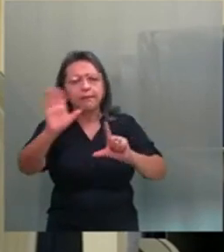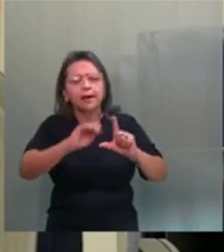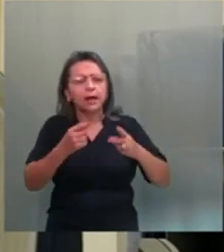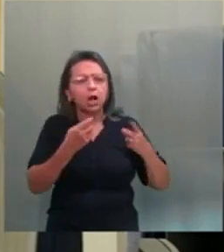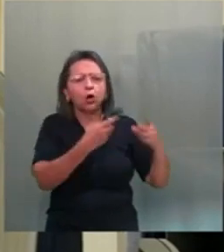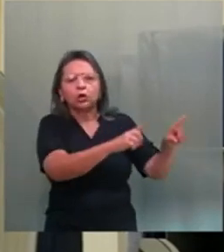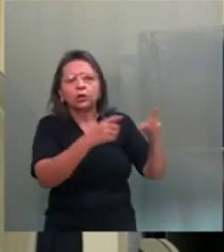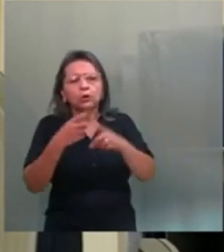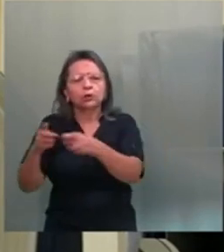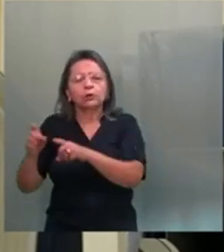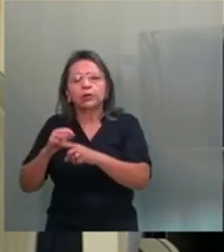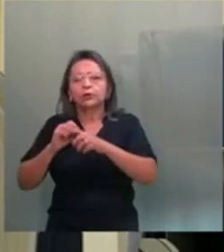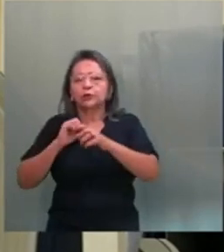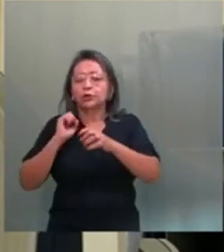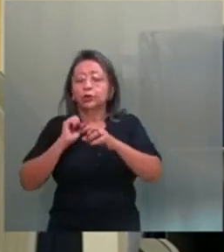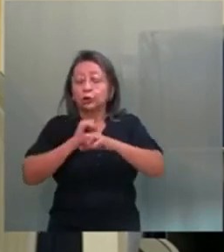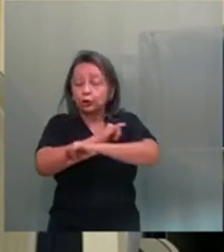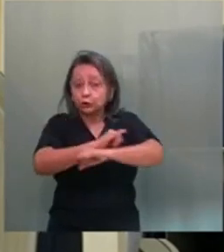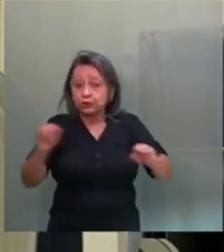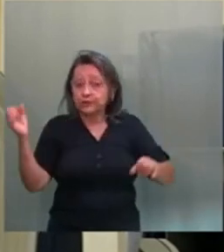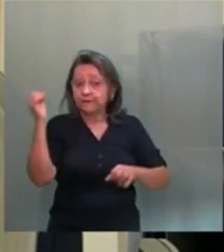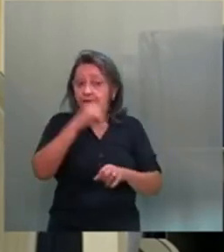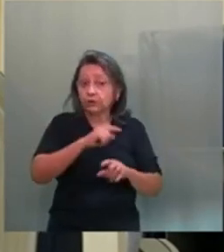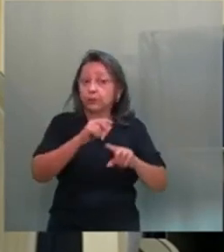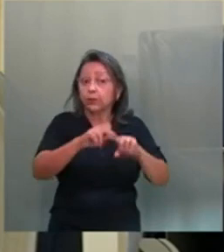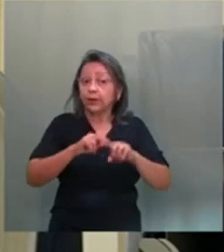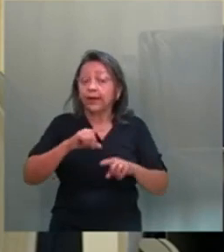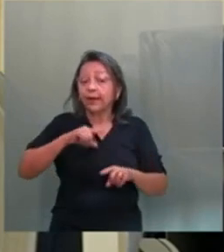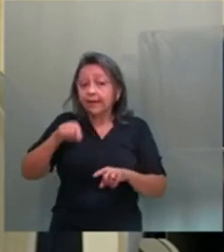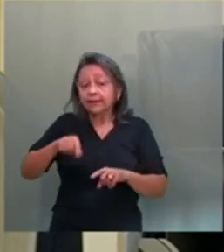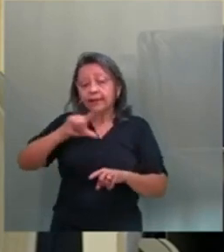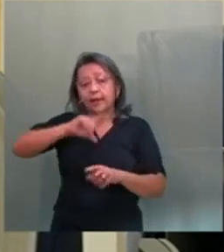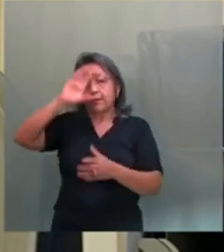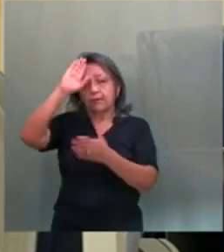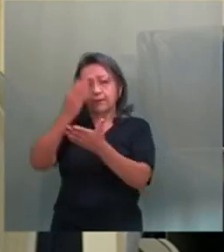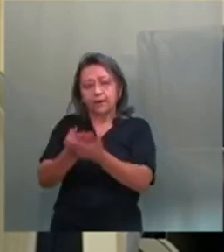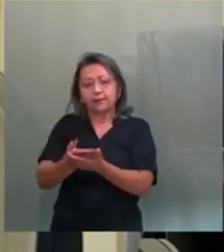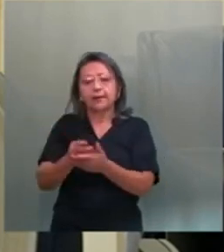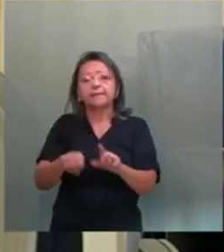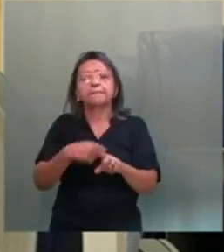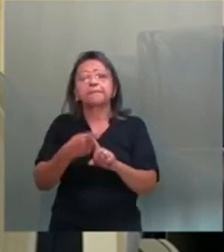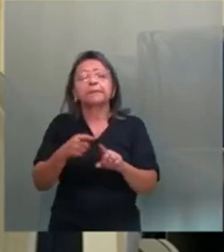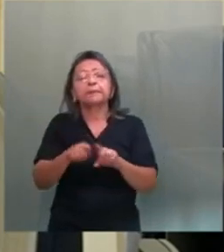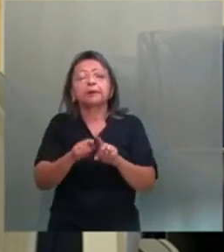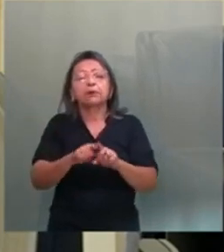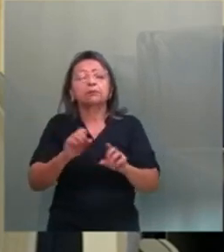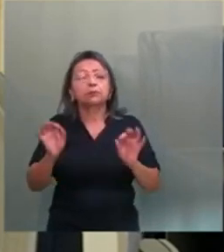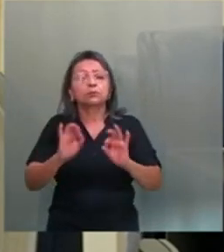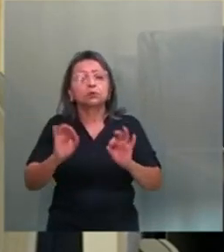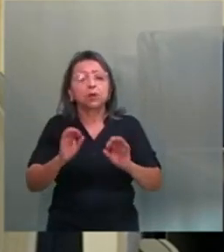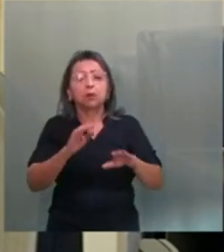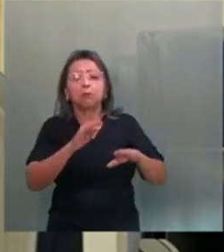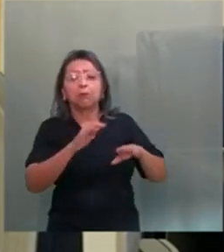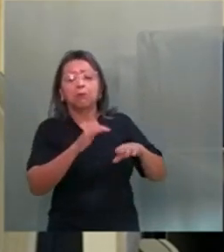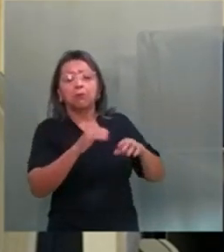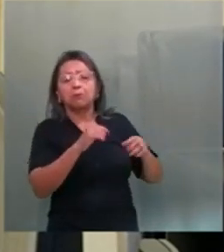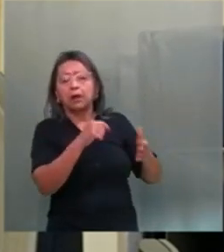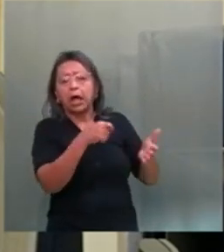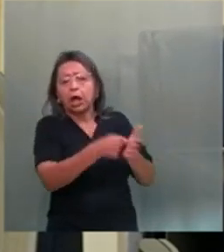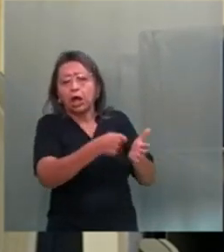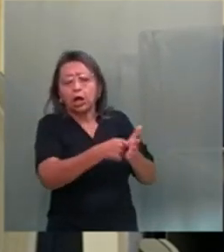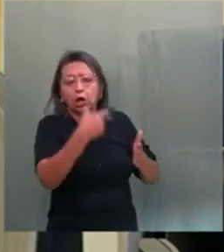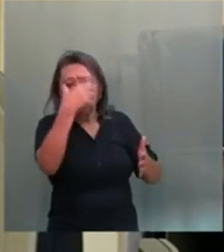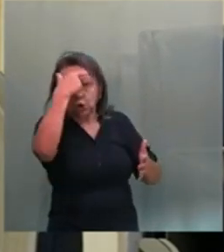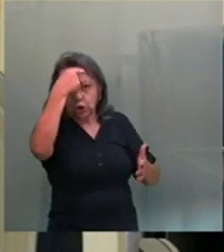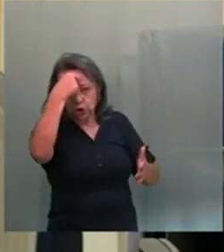ou distorcidas, justamente pela sua confiabilidade. Ademais, como não estão submetidas à lógica de mercado,